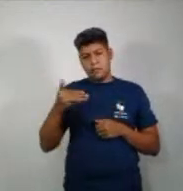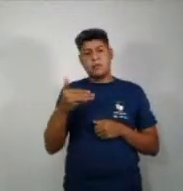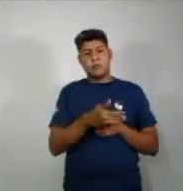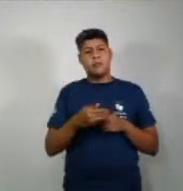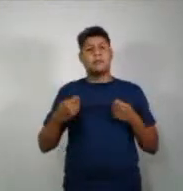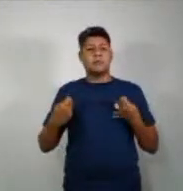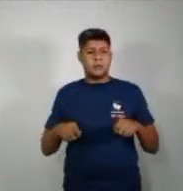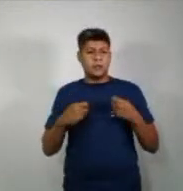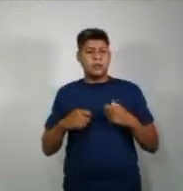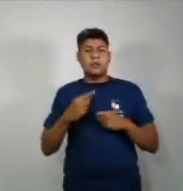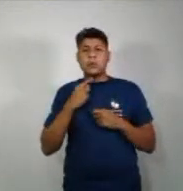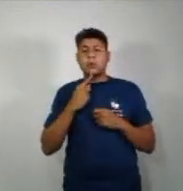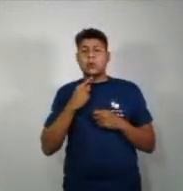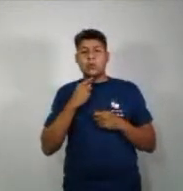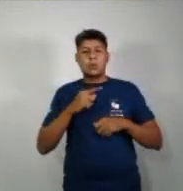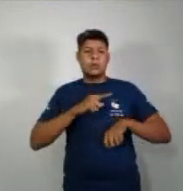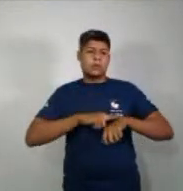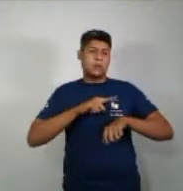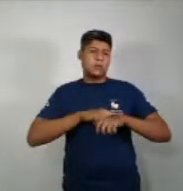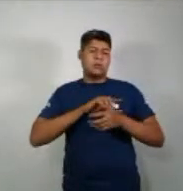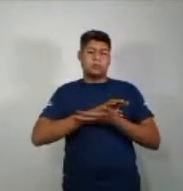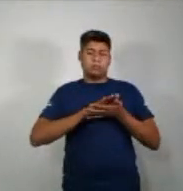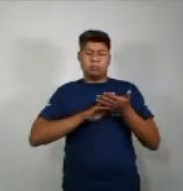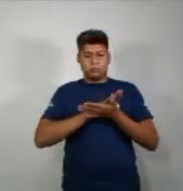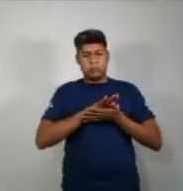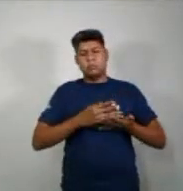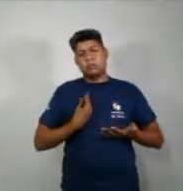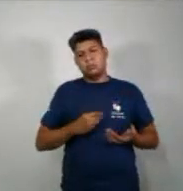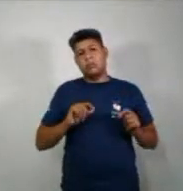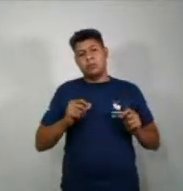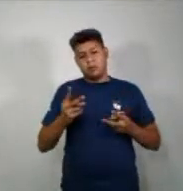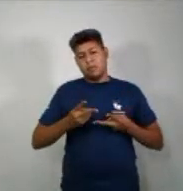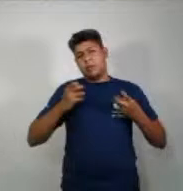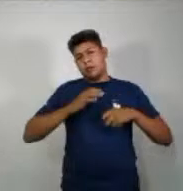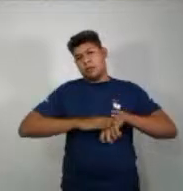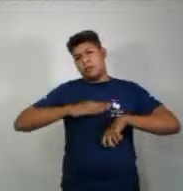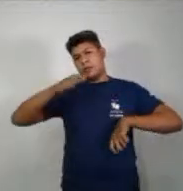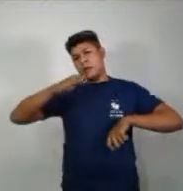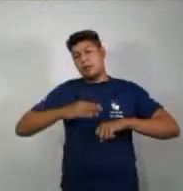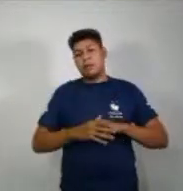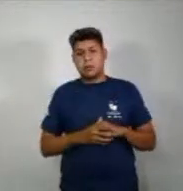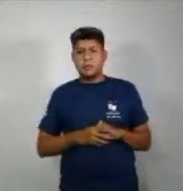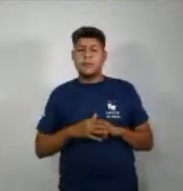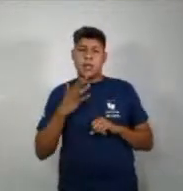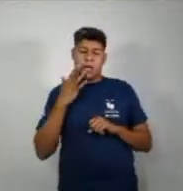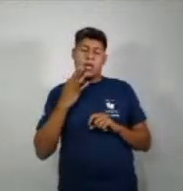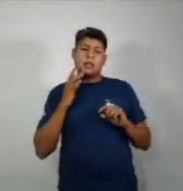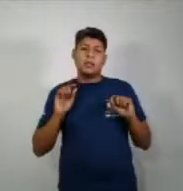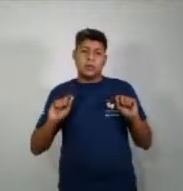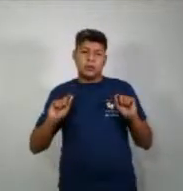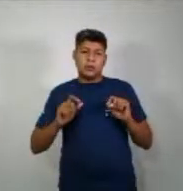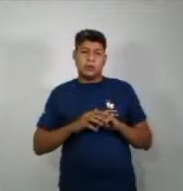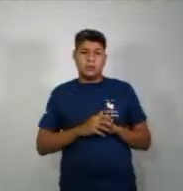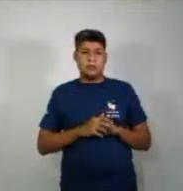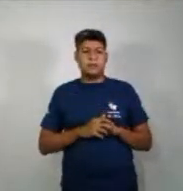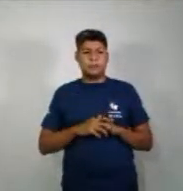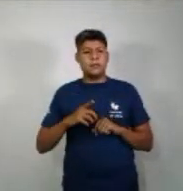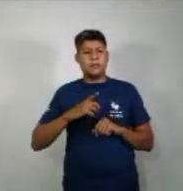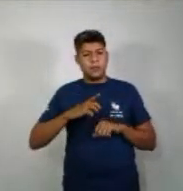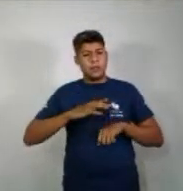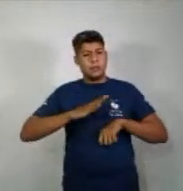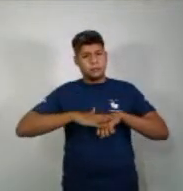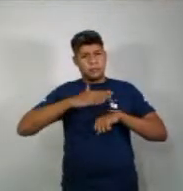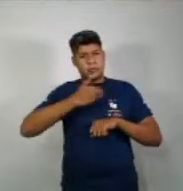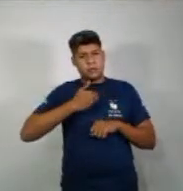estar. E, sem dúvida, no nosso tempo que você está falando, Dani, a gente percebe demais isso, né? Eu acho que também tem muitos governos